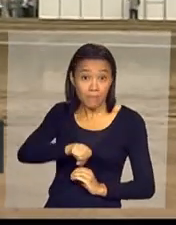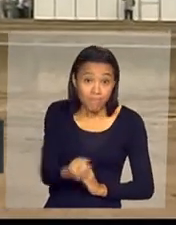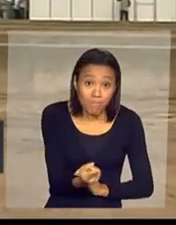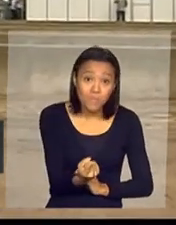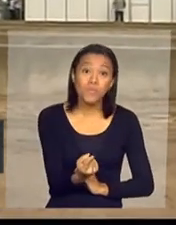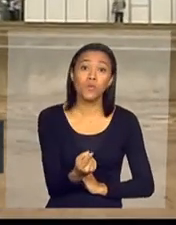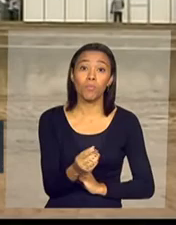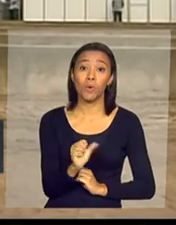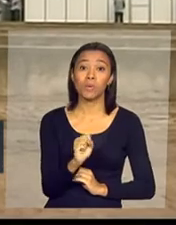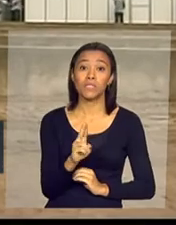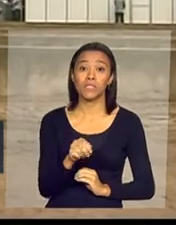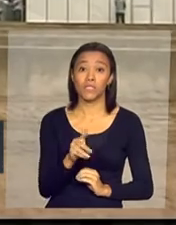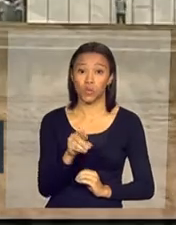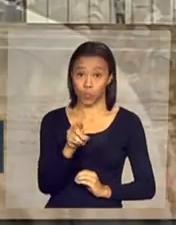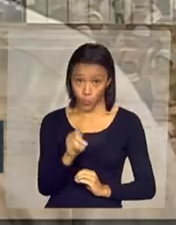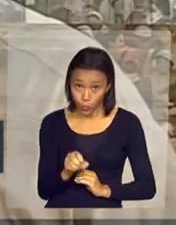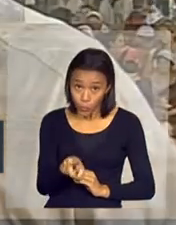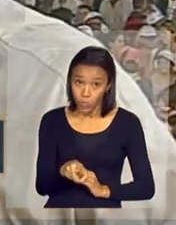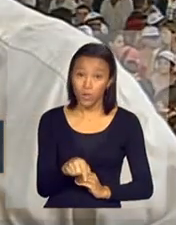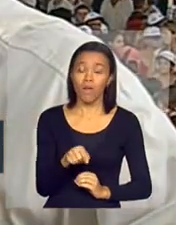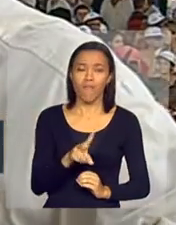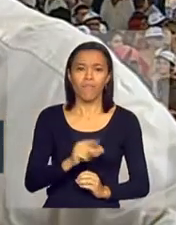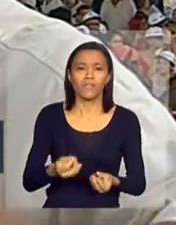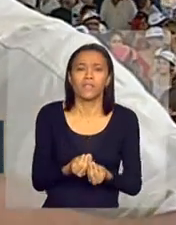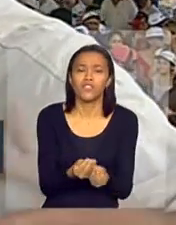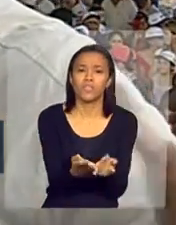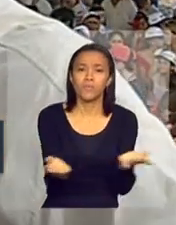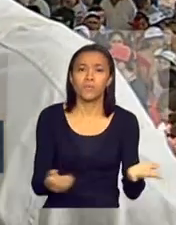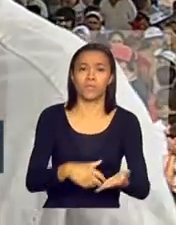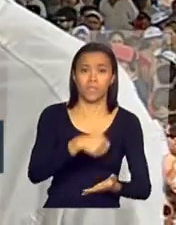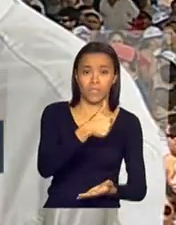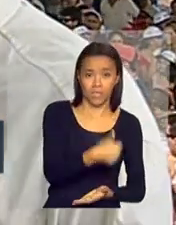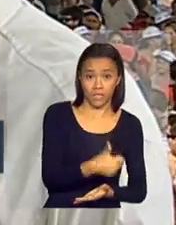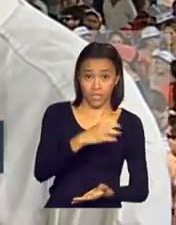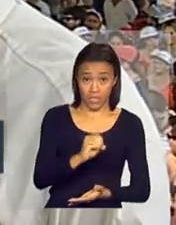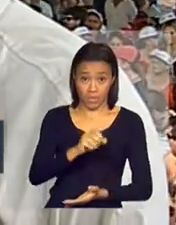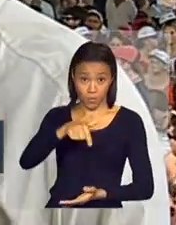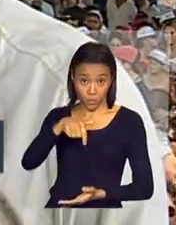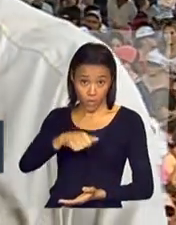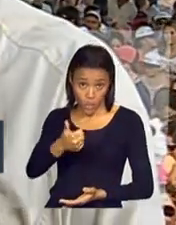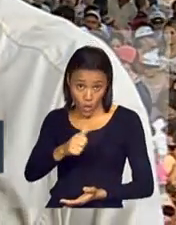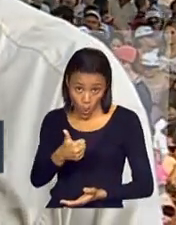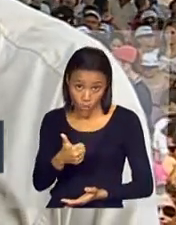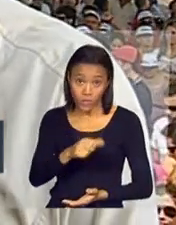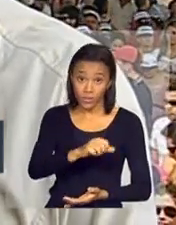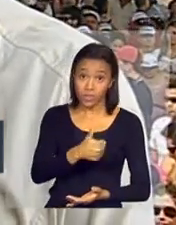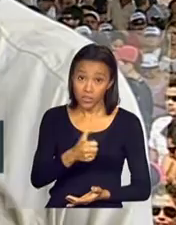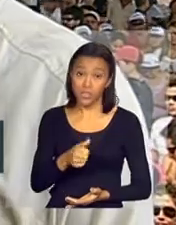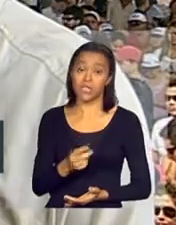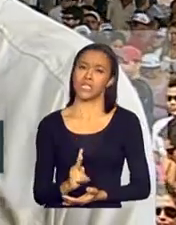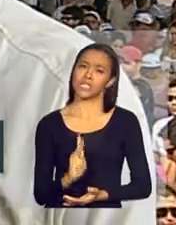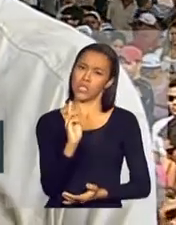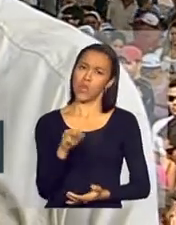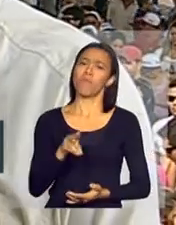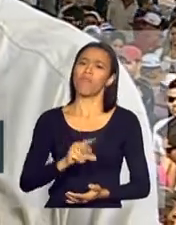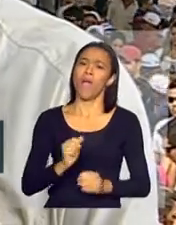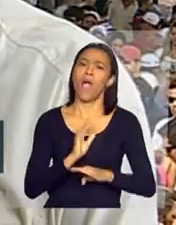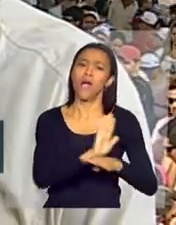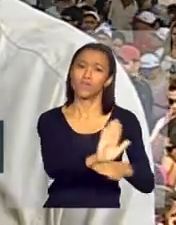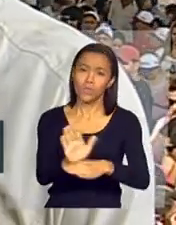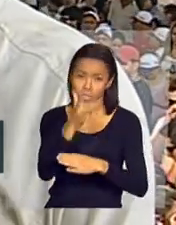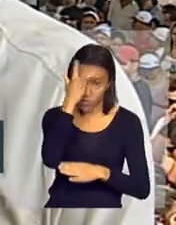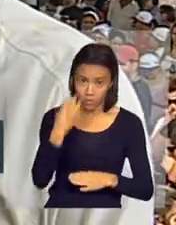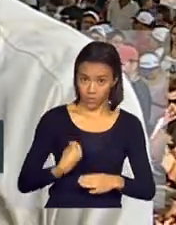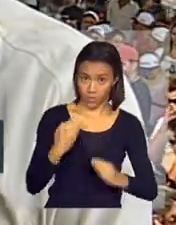segundo, não é? E vai distribuir por 111 quilômetros de adutoras para beneficiar essas populações